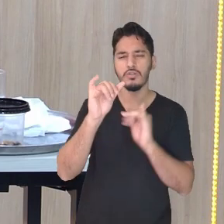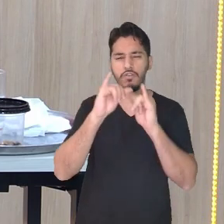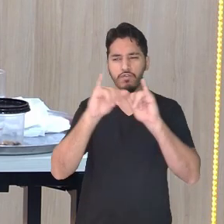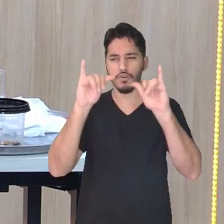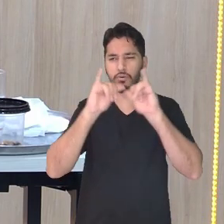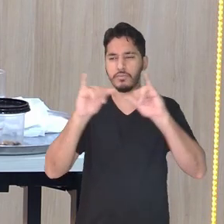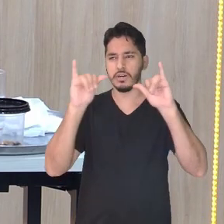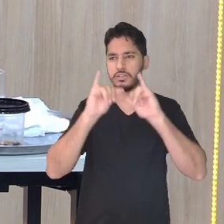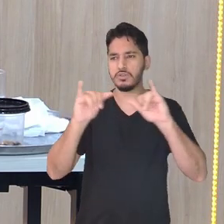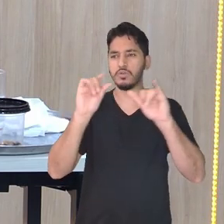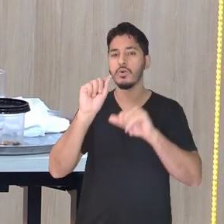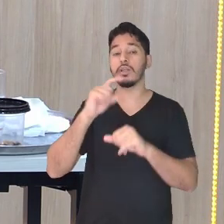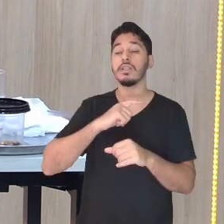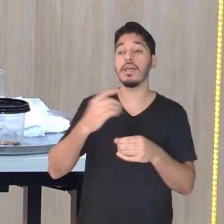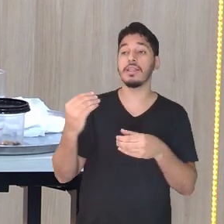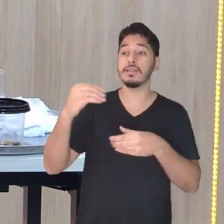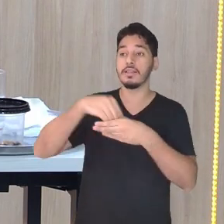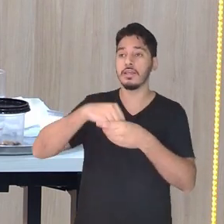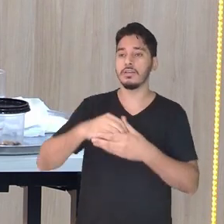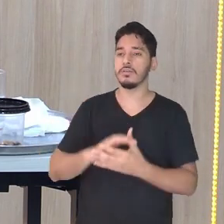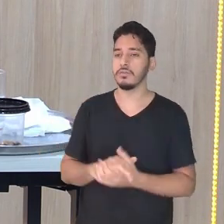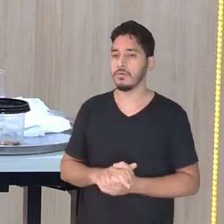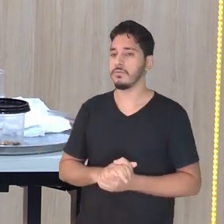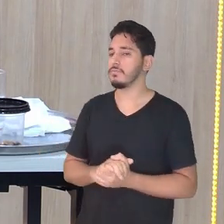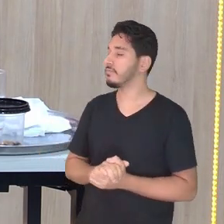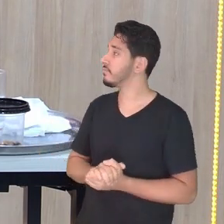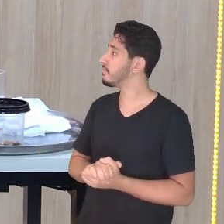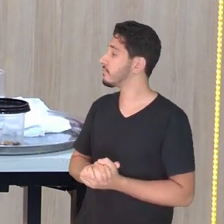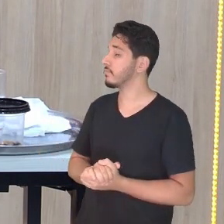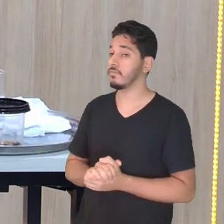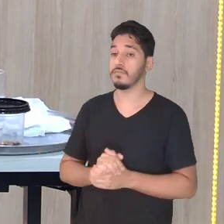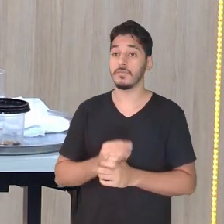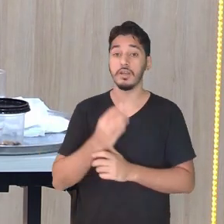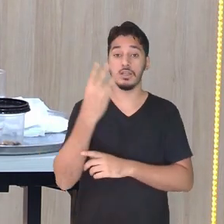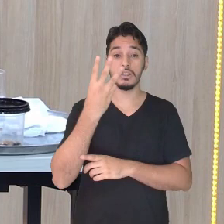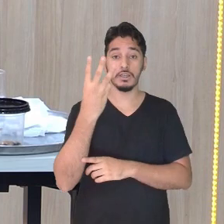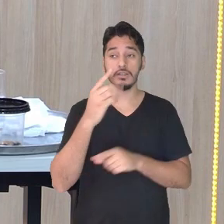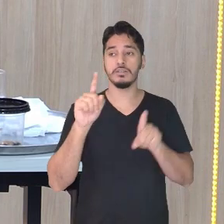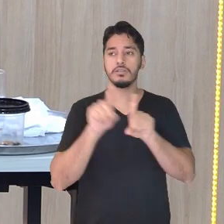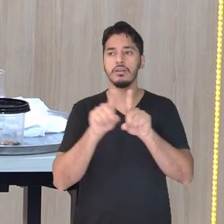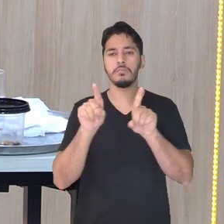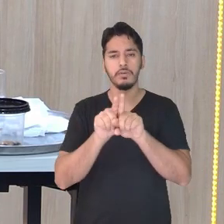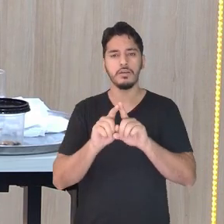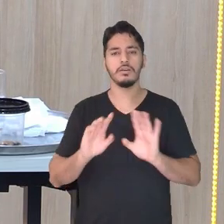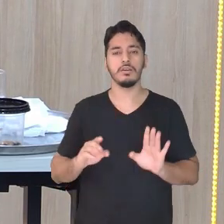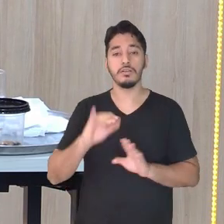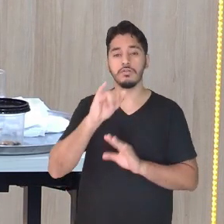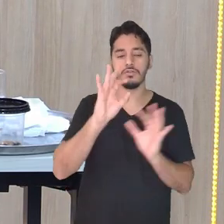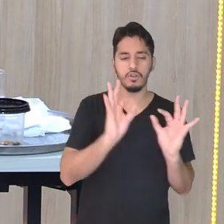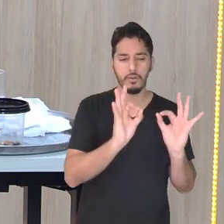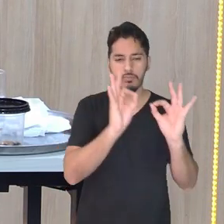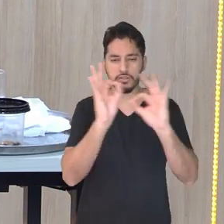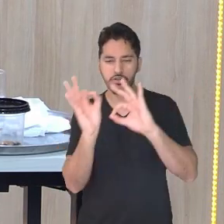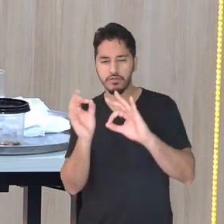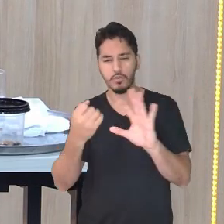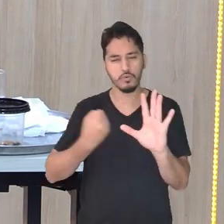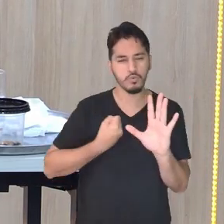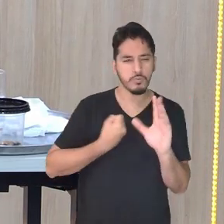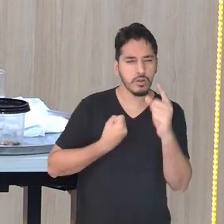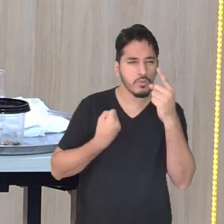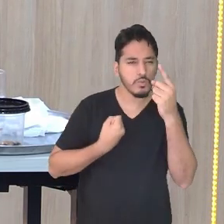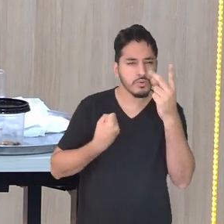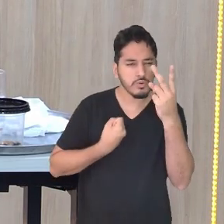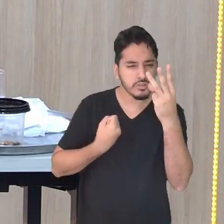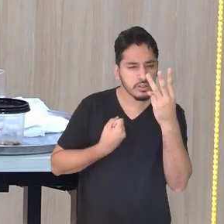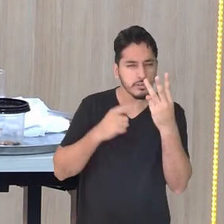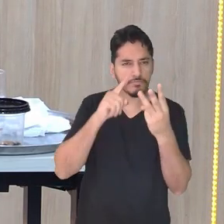informações, com o que é que tem dentro desse copo. E na 3 também. Então, se você observou o número,